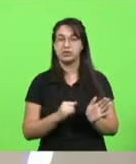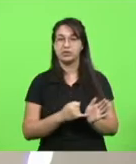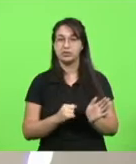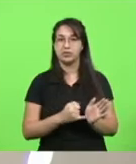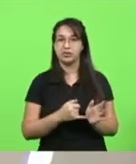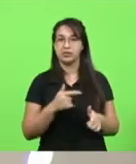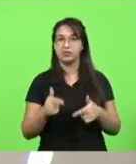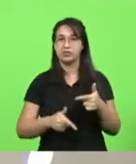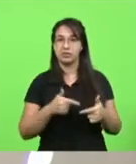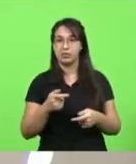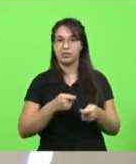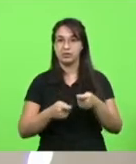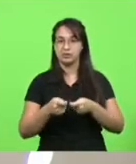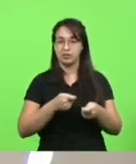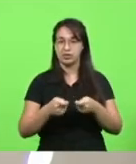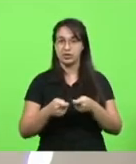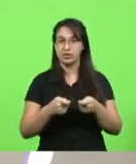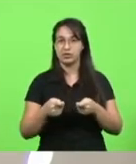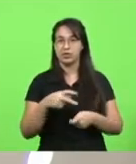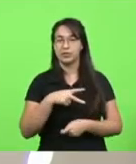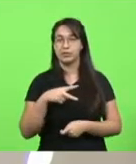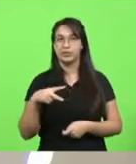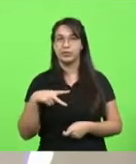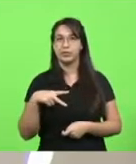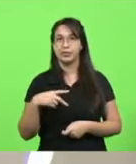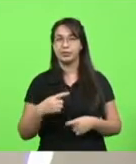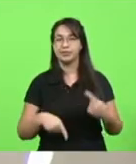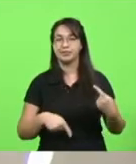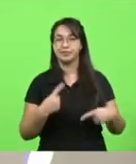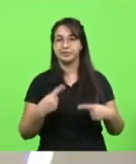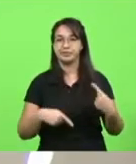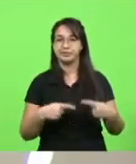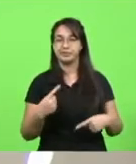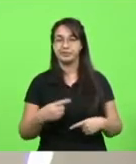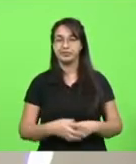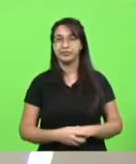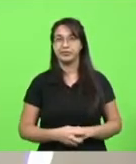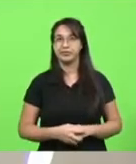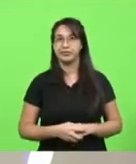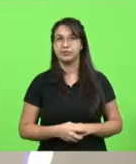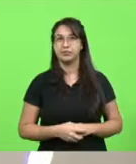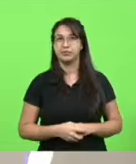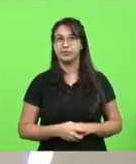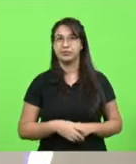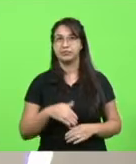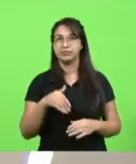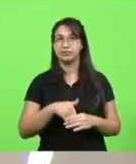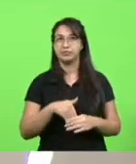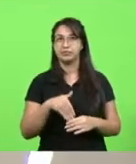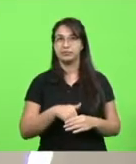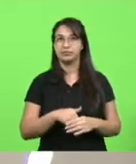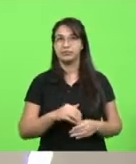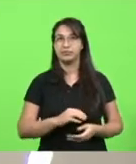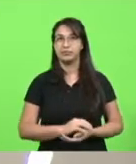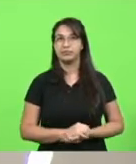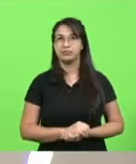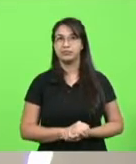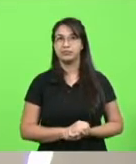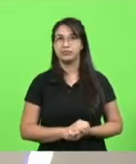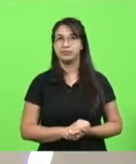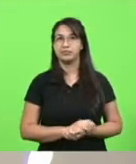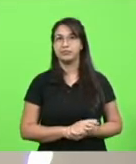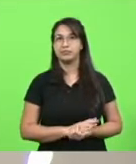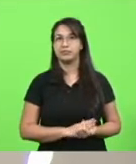Trabalho, Administração e Serviço Público. Em discussão. Não havendo quem queira discutir, em votação. Deputados que aprovam, permaneçam como se